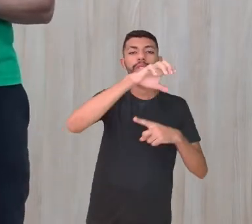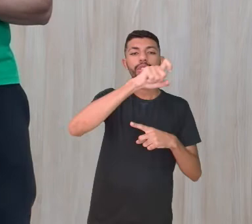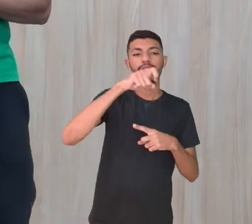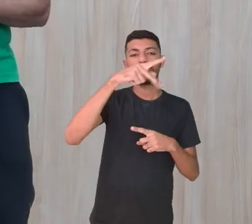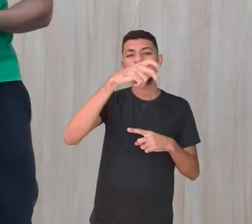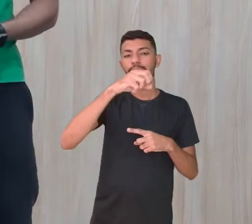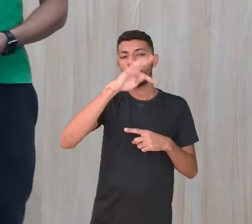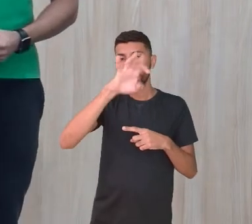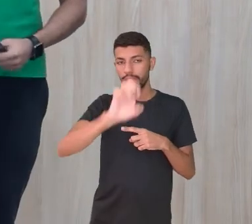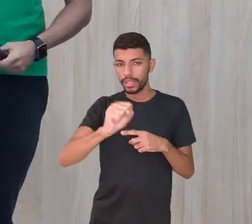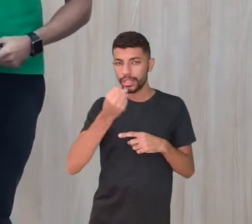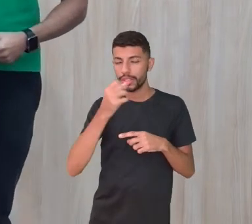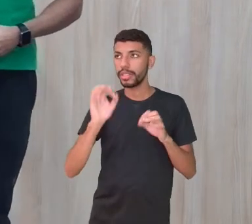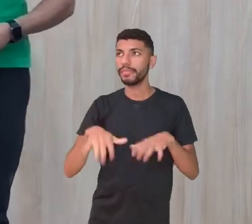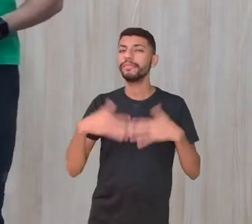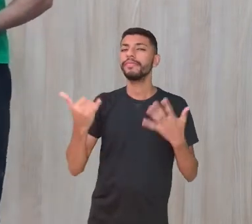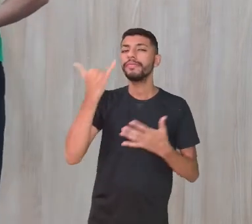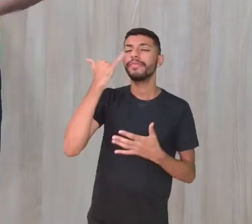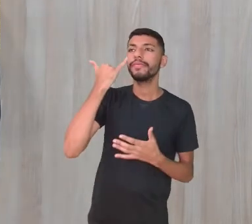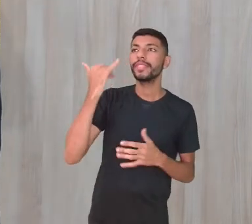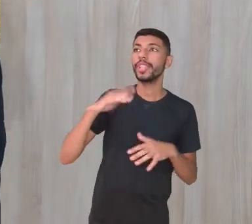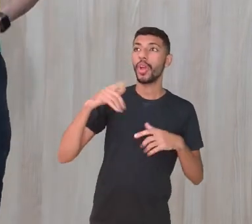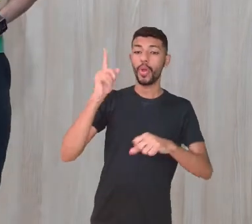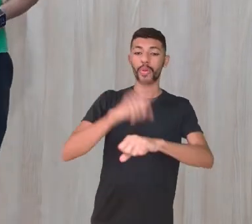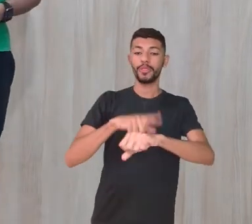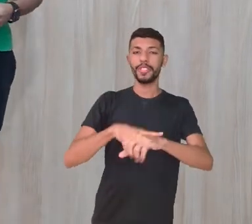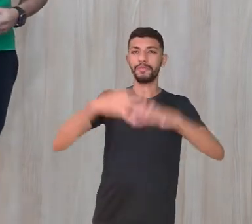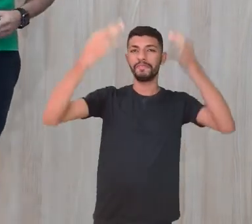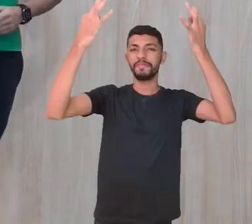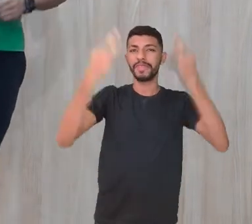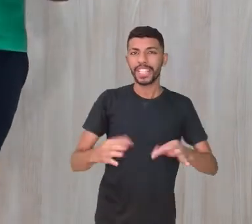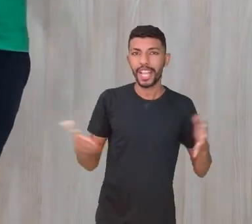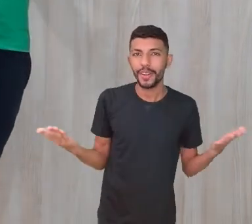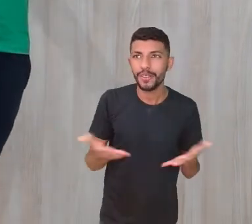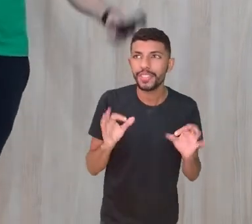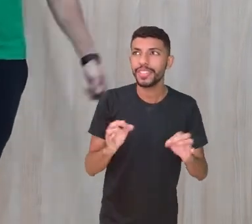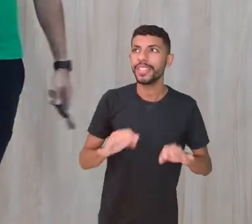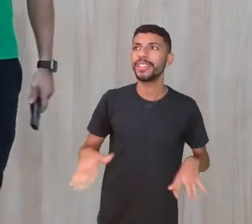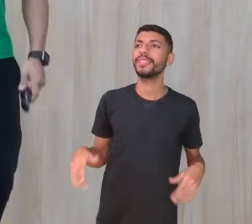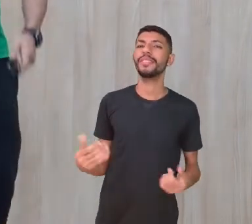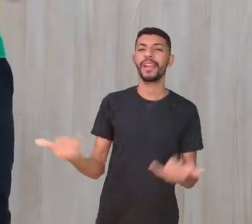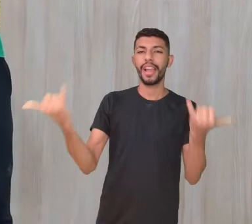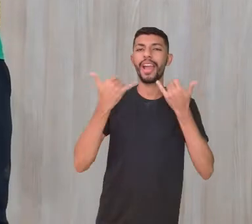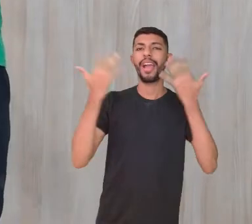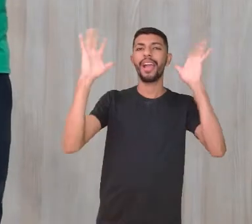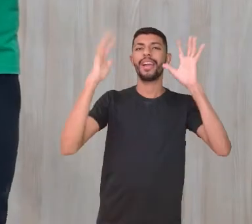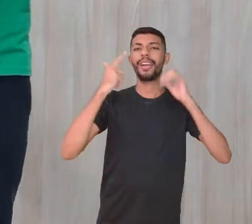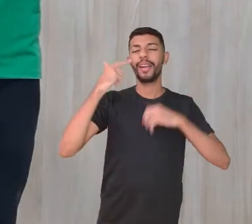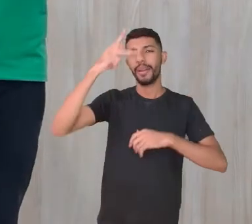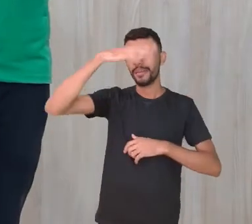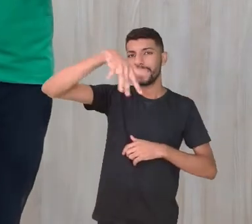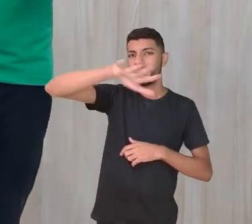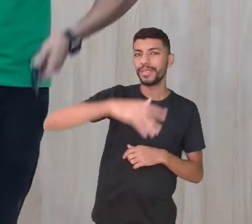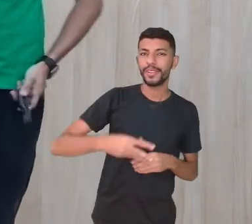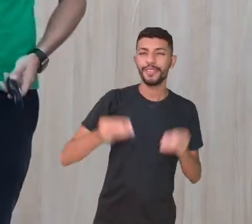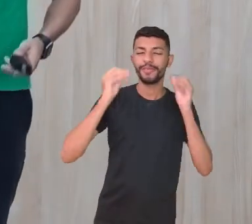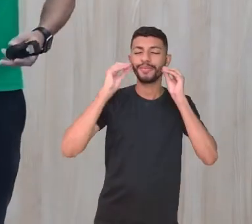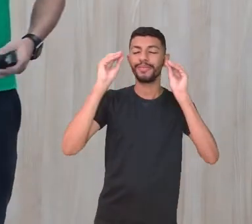expoentes. Beleza? E aí, Billy, o tempo foi certinho hoje, não foi não? Me deu os parabéns? Pessoal, um